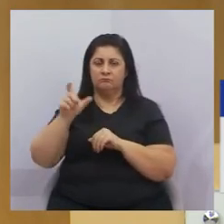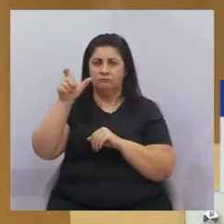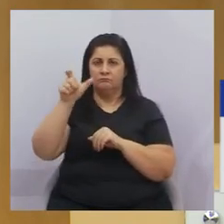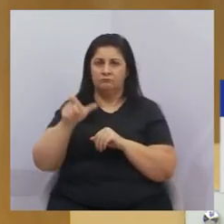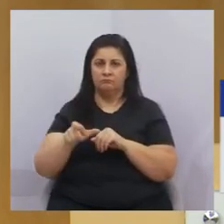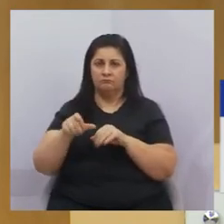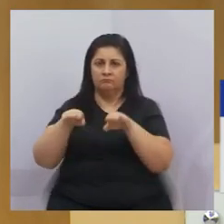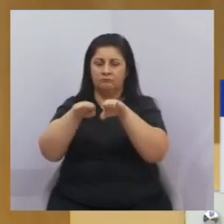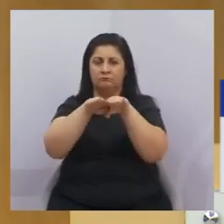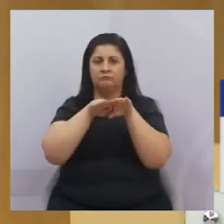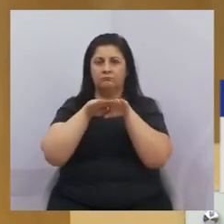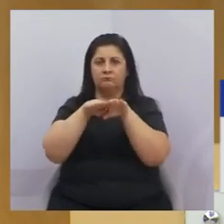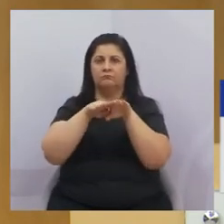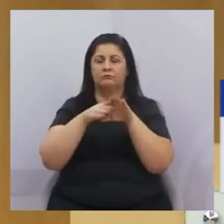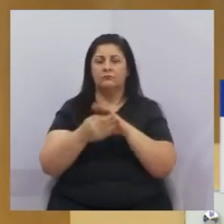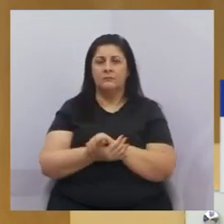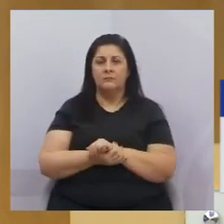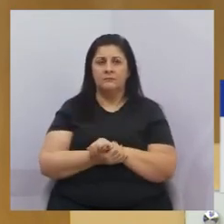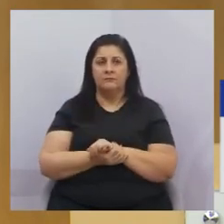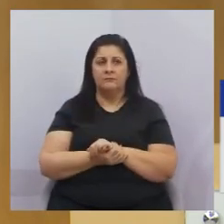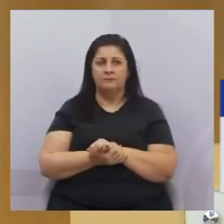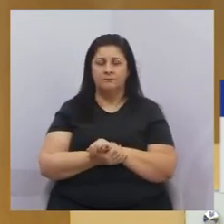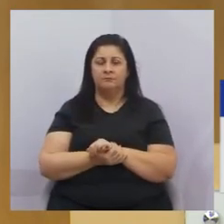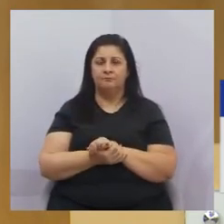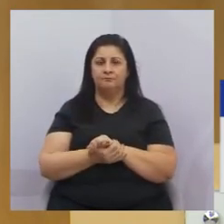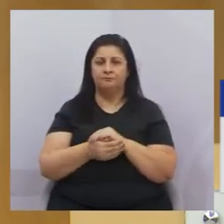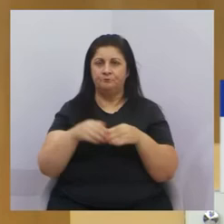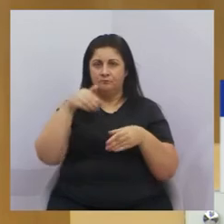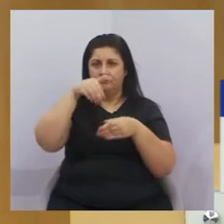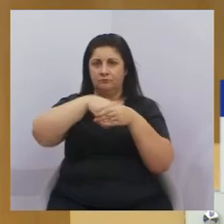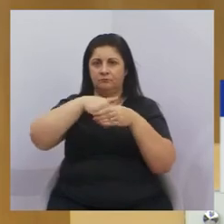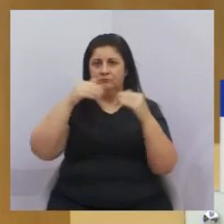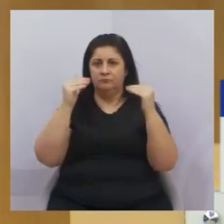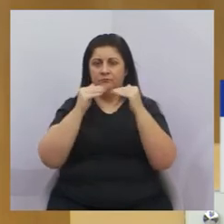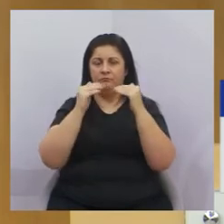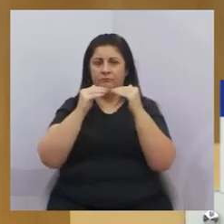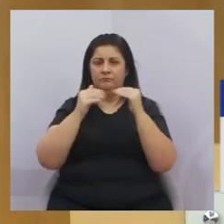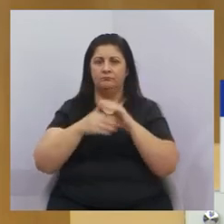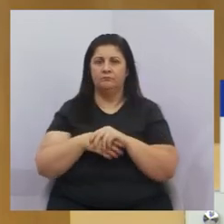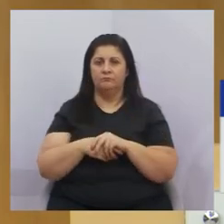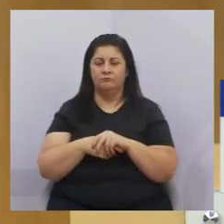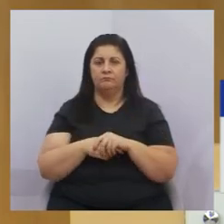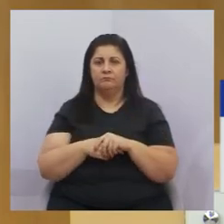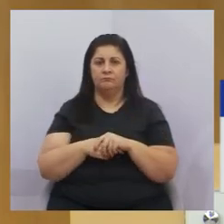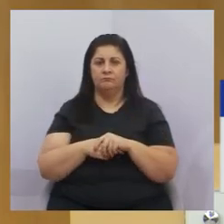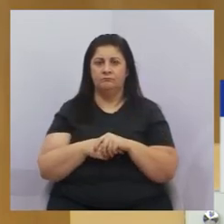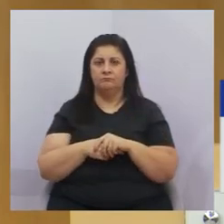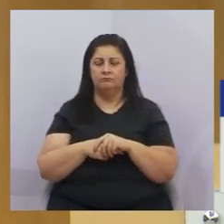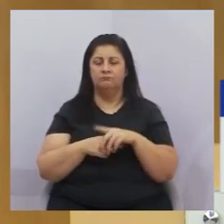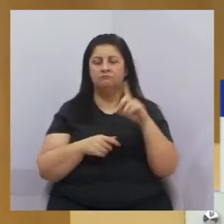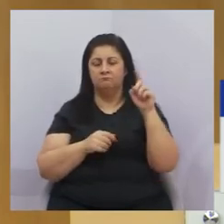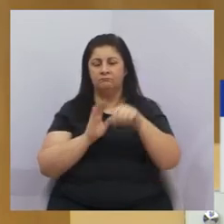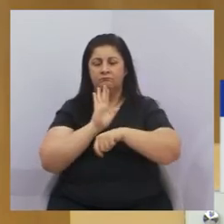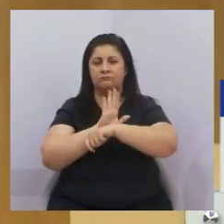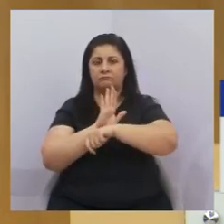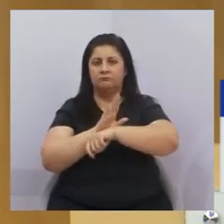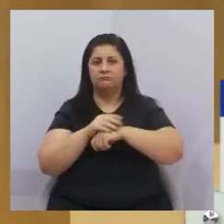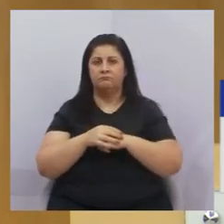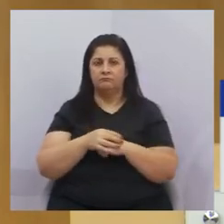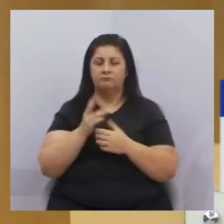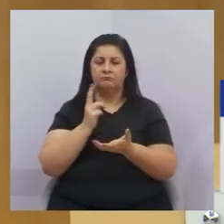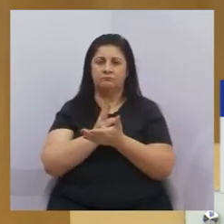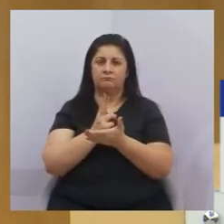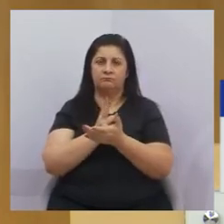da igualdade. Então, fico aqui, meu voto favorável, e contem conosco, nós estamos aqui